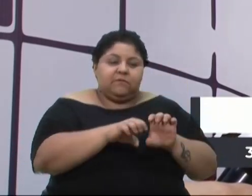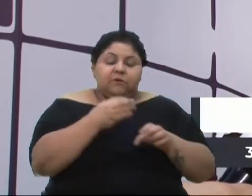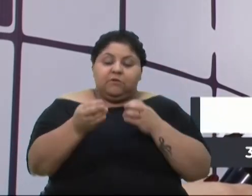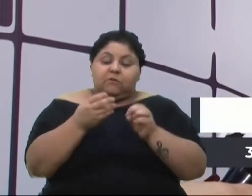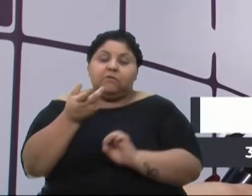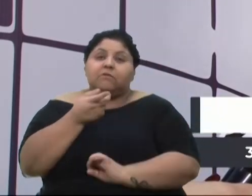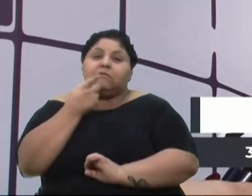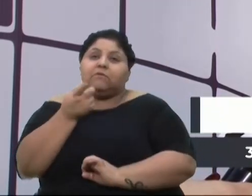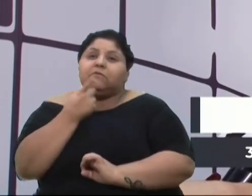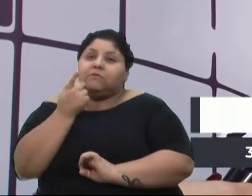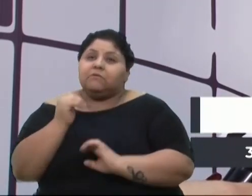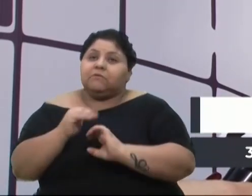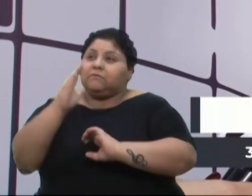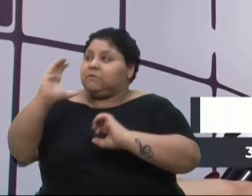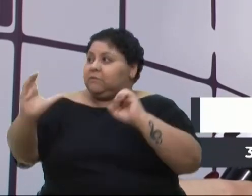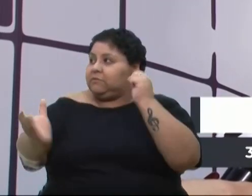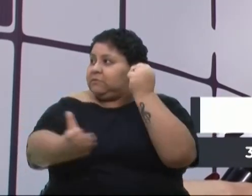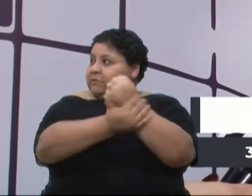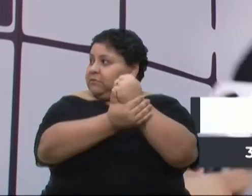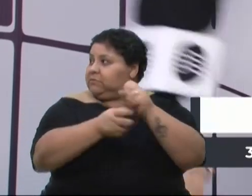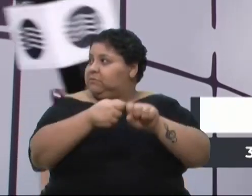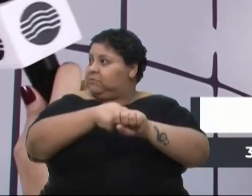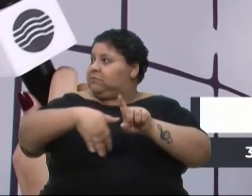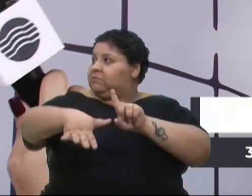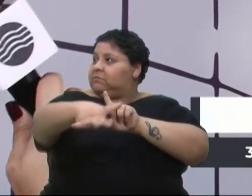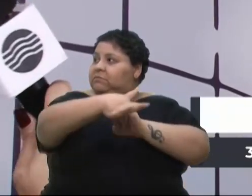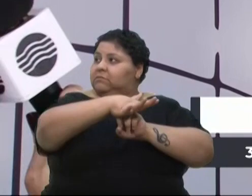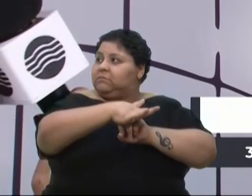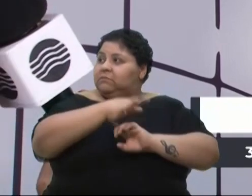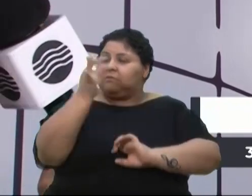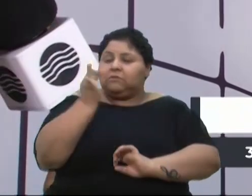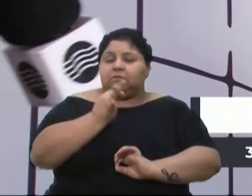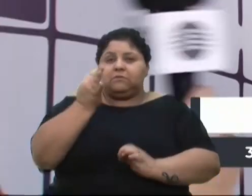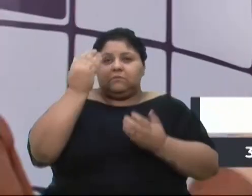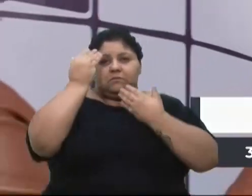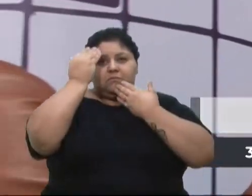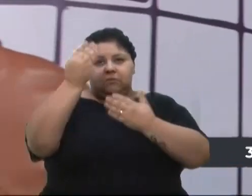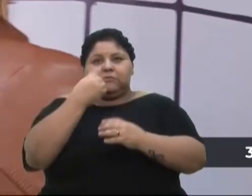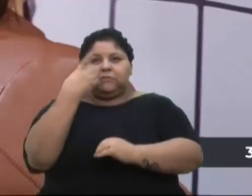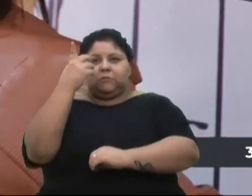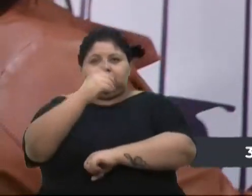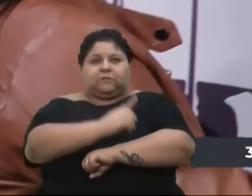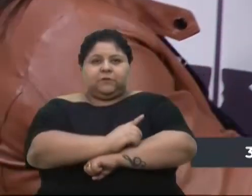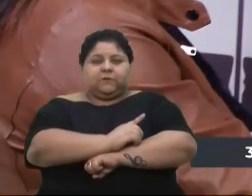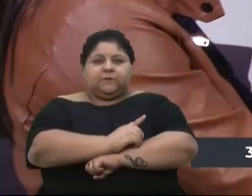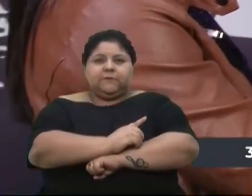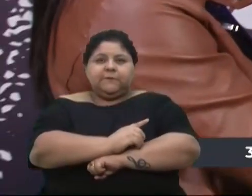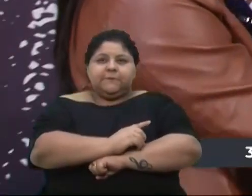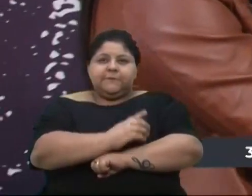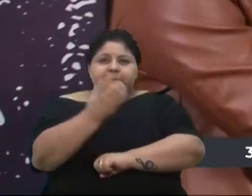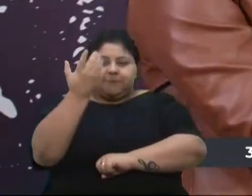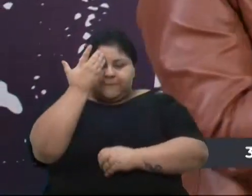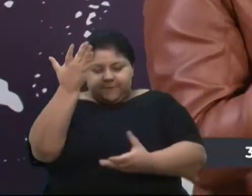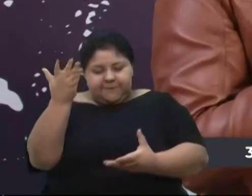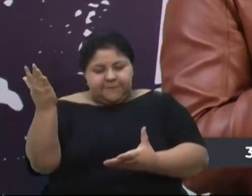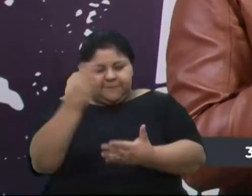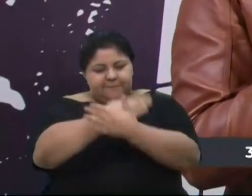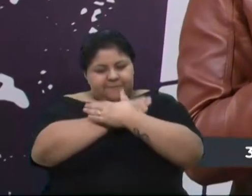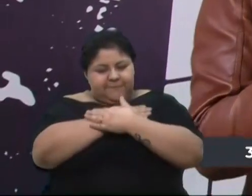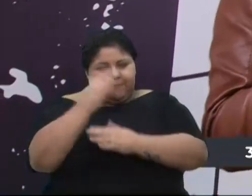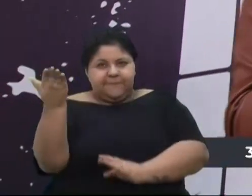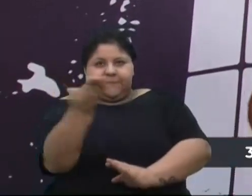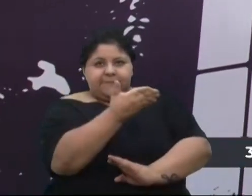disse, dará mais segurança à sociedade. Perfeito, muito obrigada e um bom dia. Eu que agradeço, um grande abraço a todos.